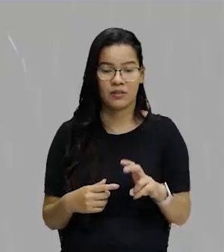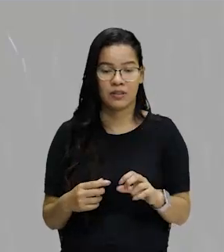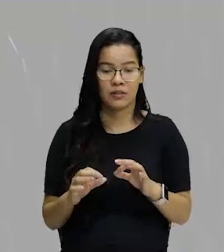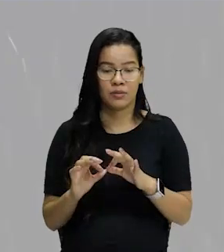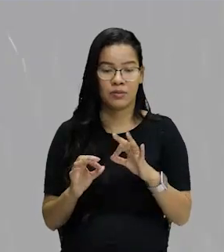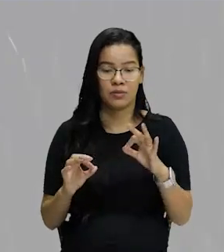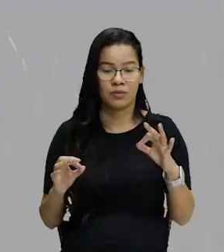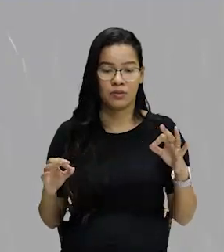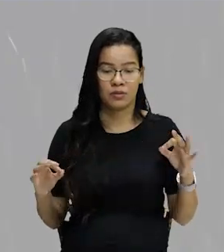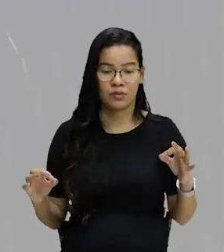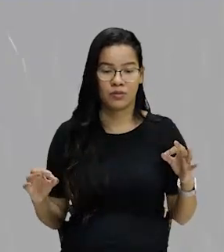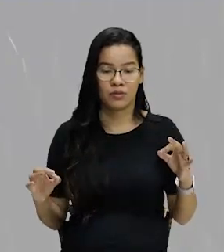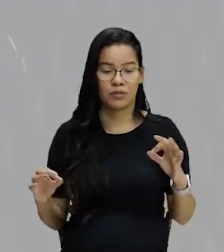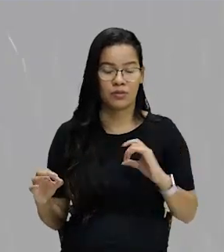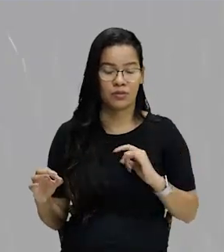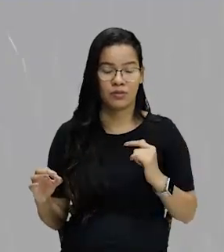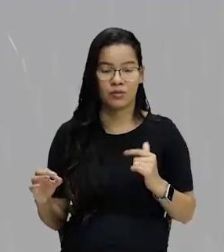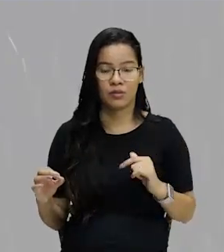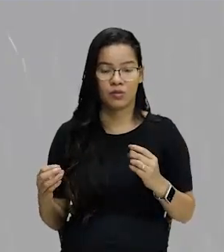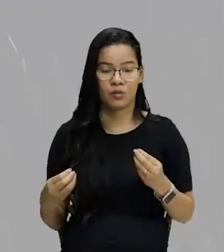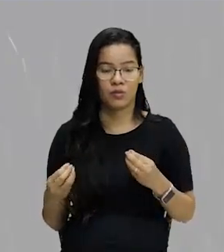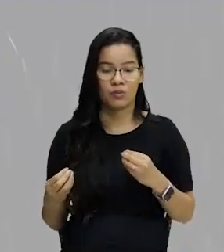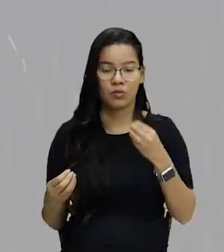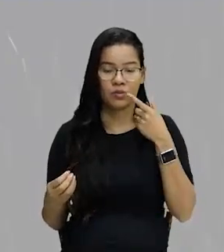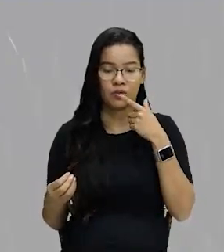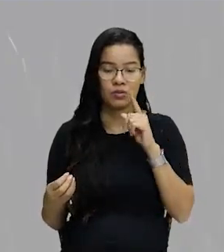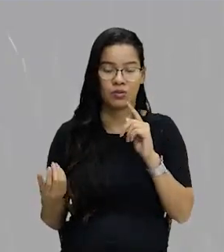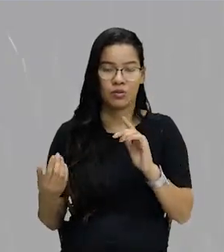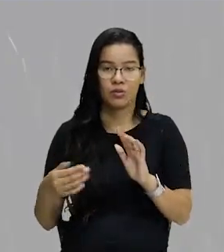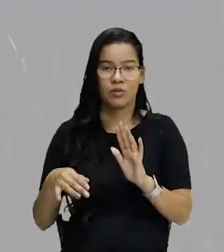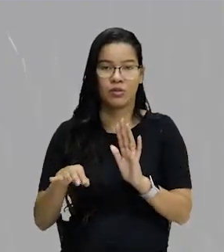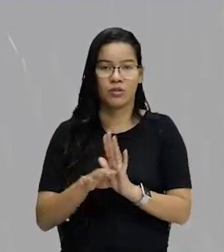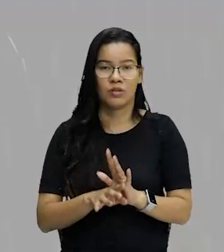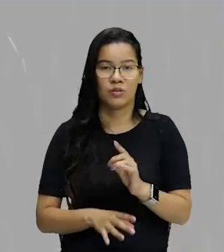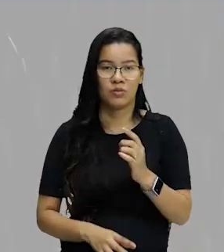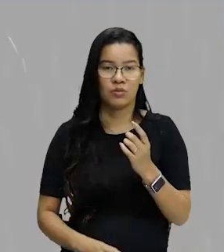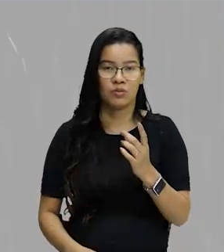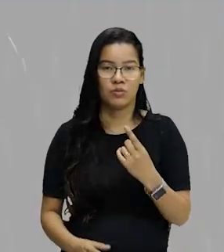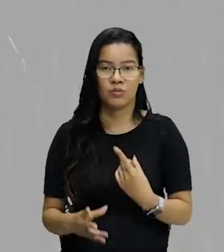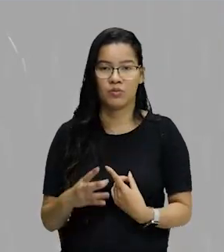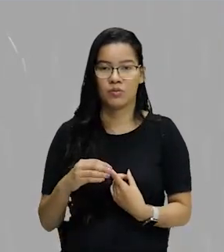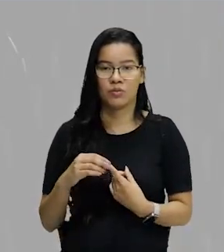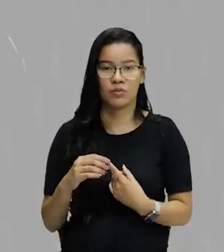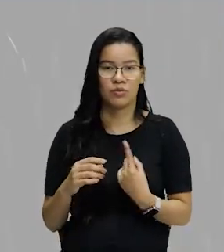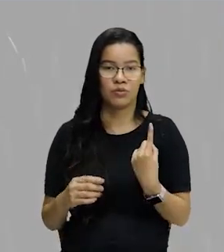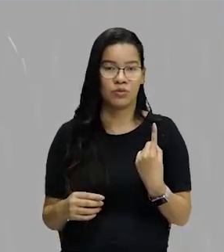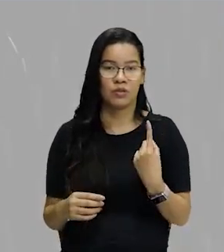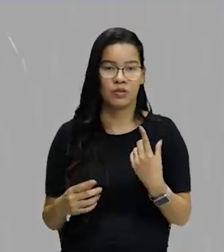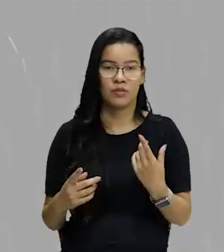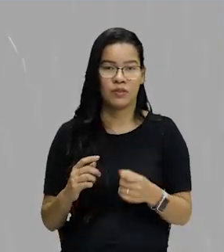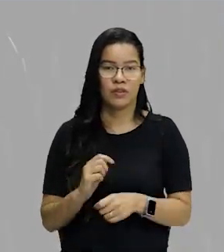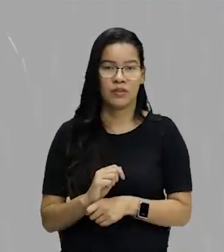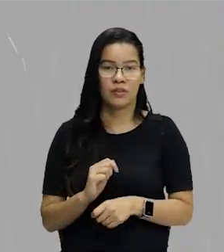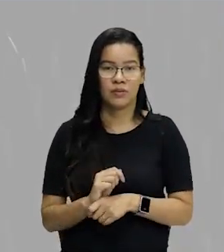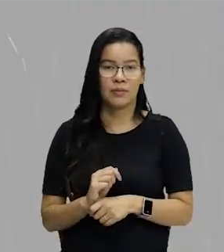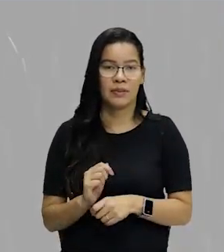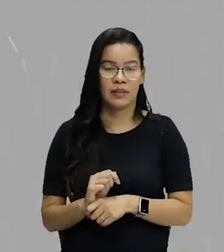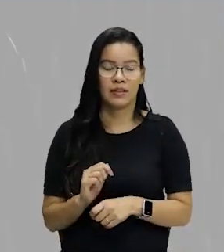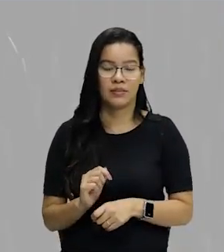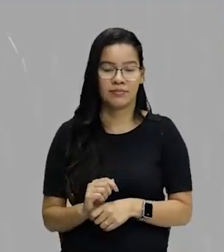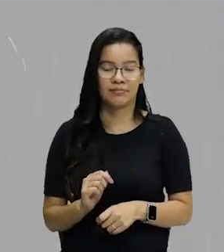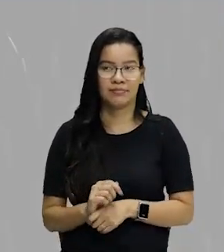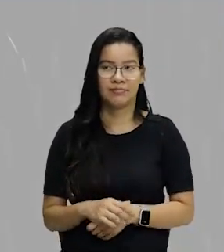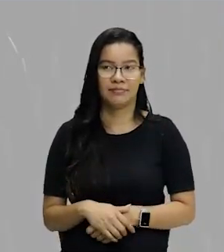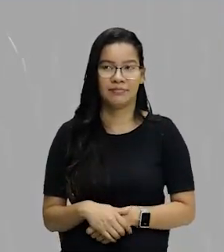longo. Eles não conseguem chegar ao cume desse paredão em um dia só. Então eles fazem uma parada no meio desse